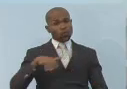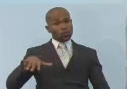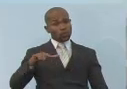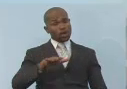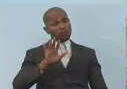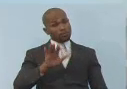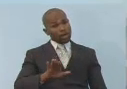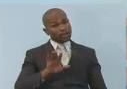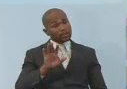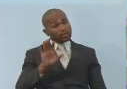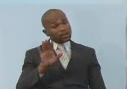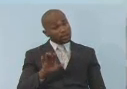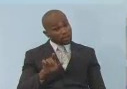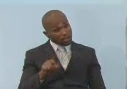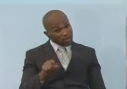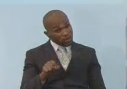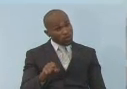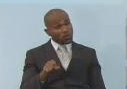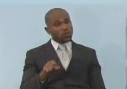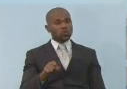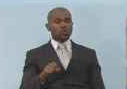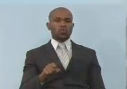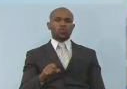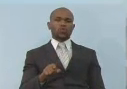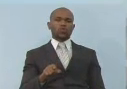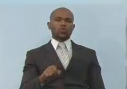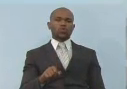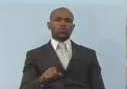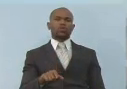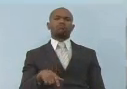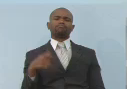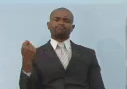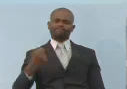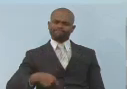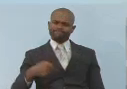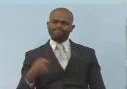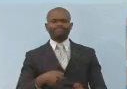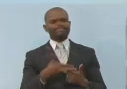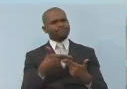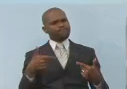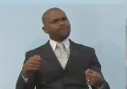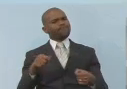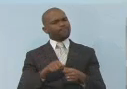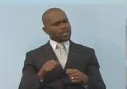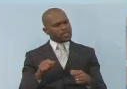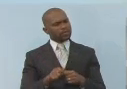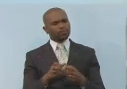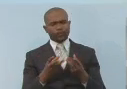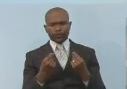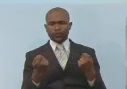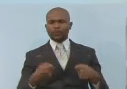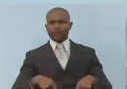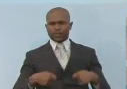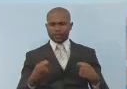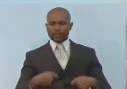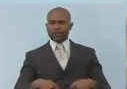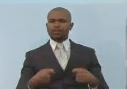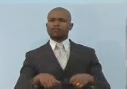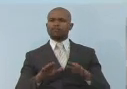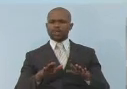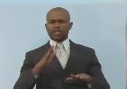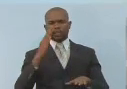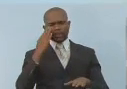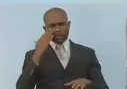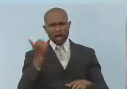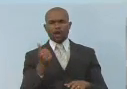isso ainda sabe, a gente sabe que tem muito por fazer, né? Mas a gente sabe que